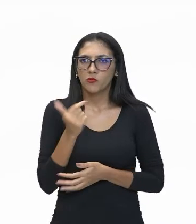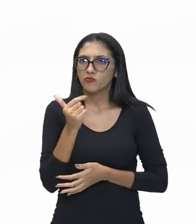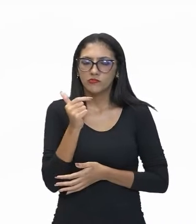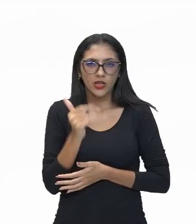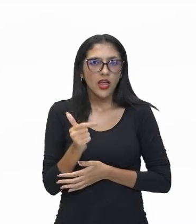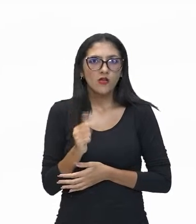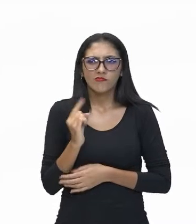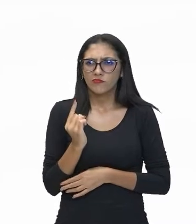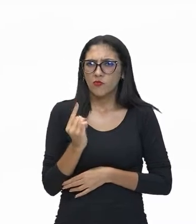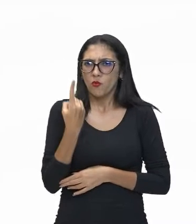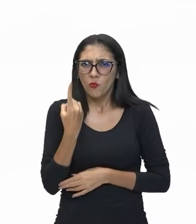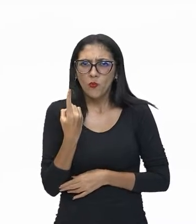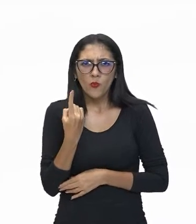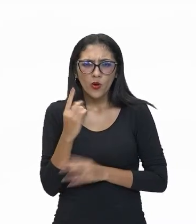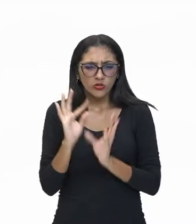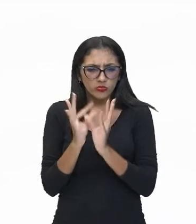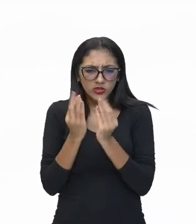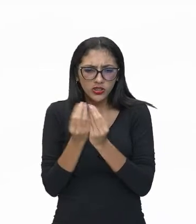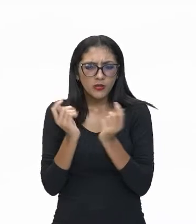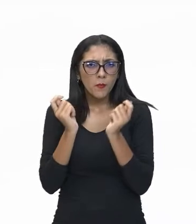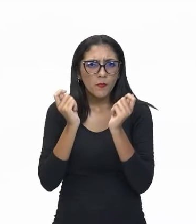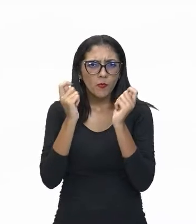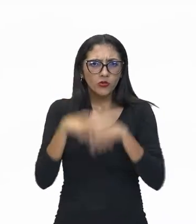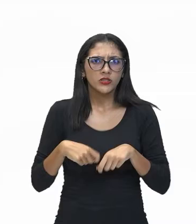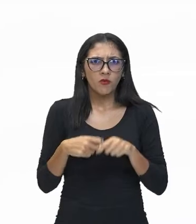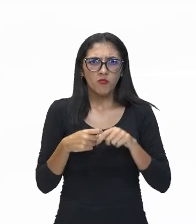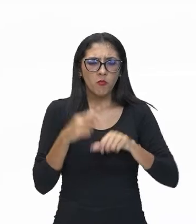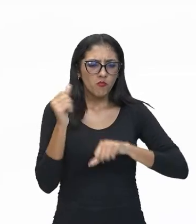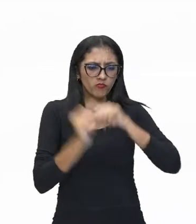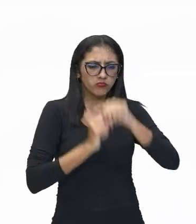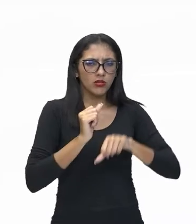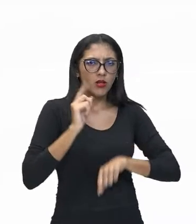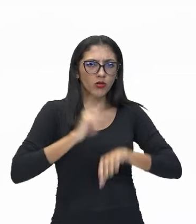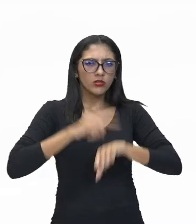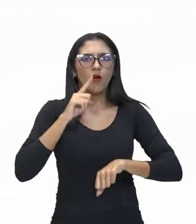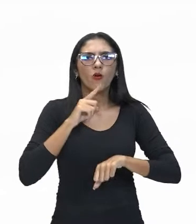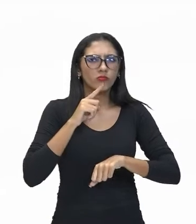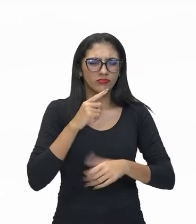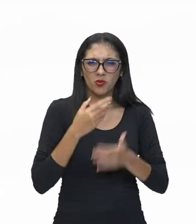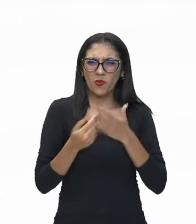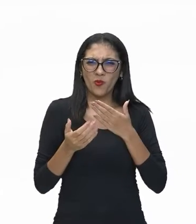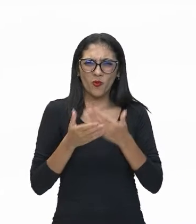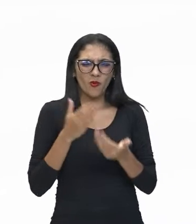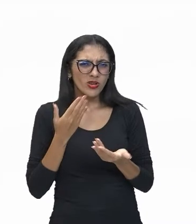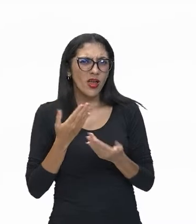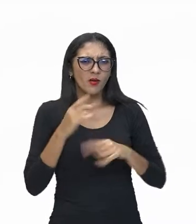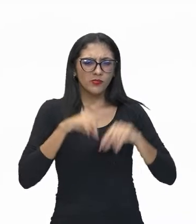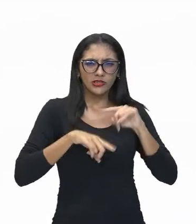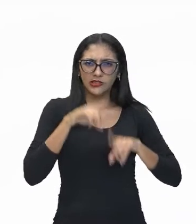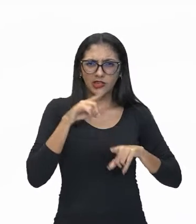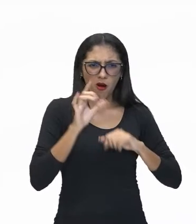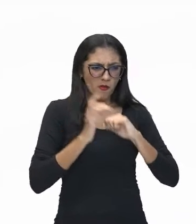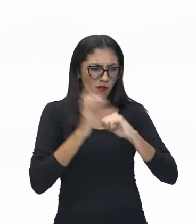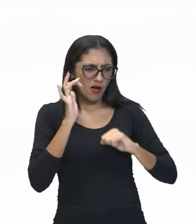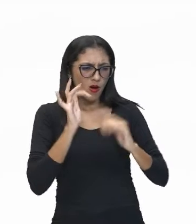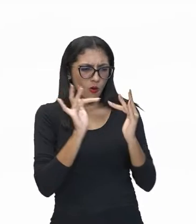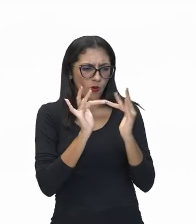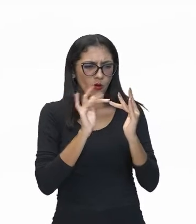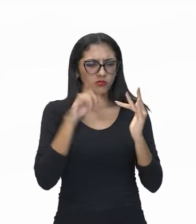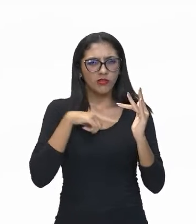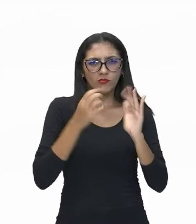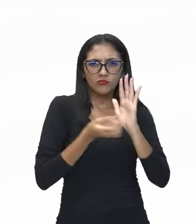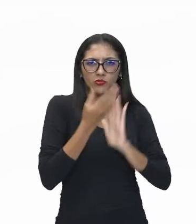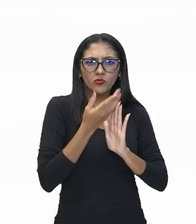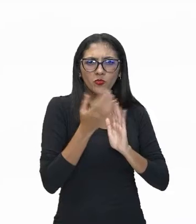uma substância capaz de fazer essa transformação aí de qualquer elemento em ouro, tá? Então, foi um